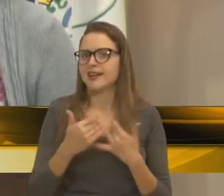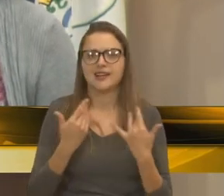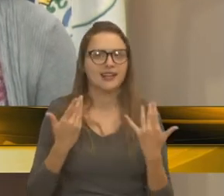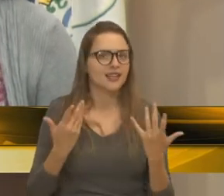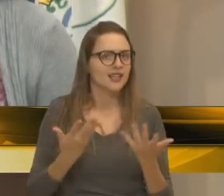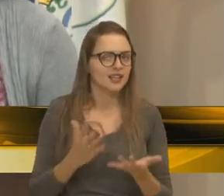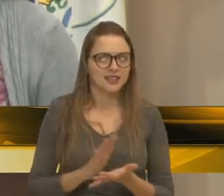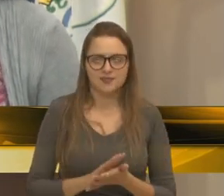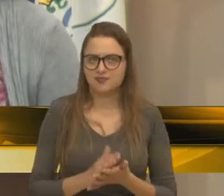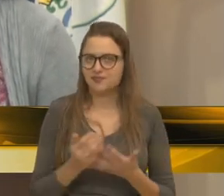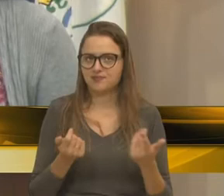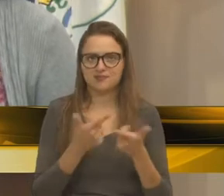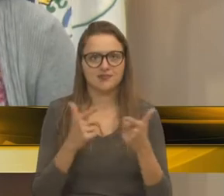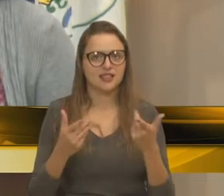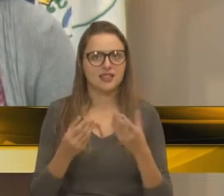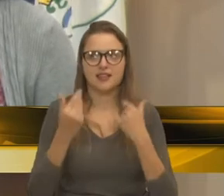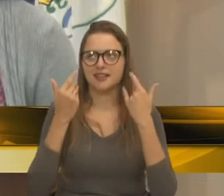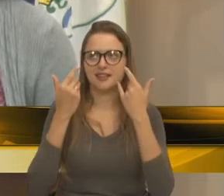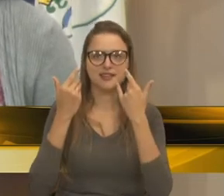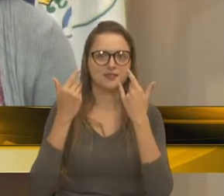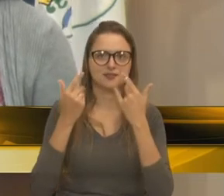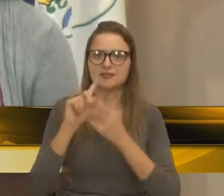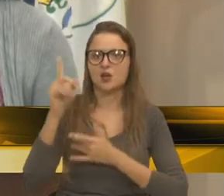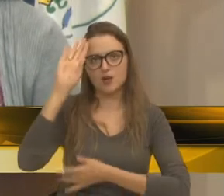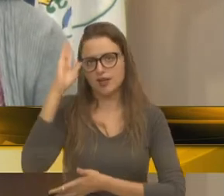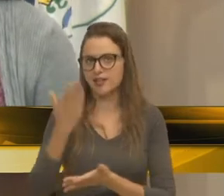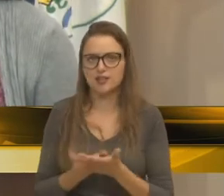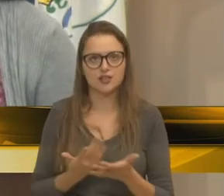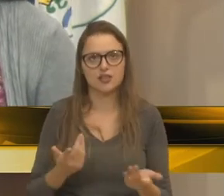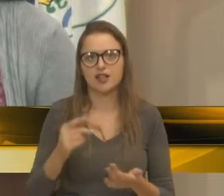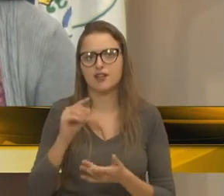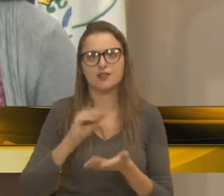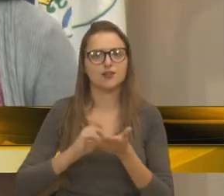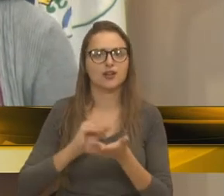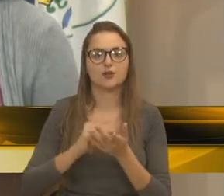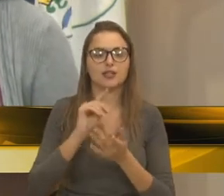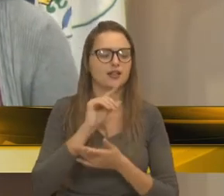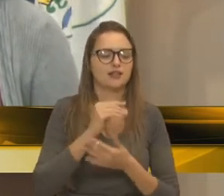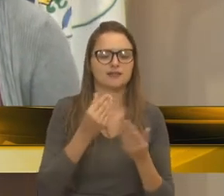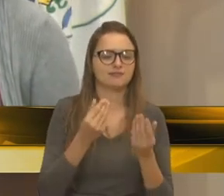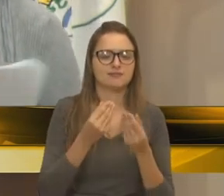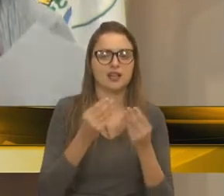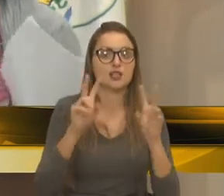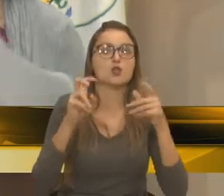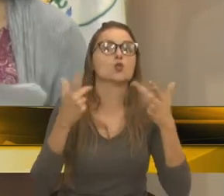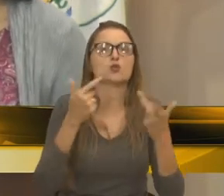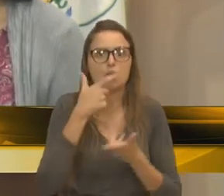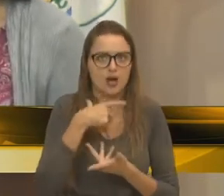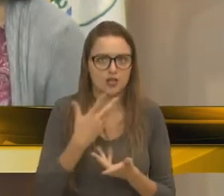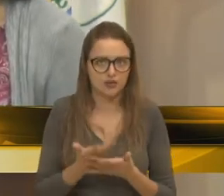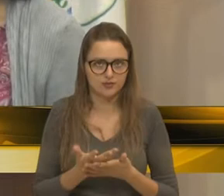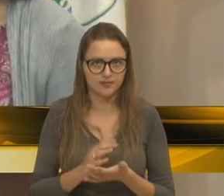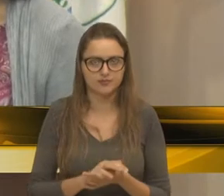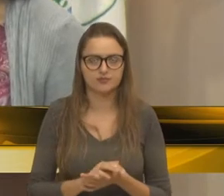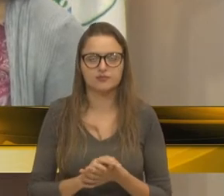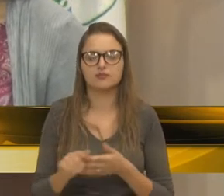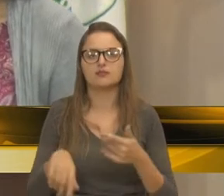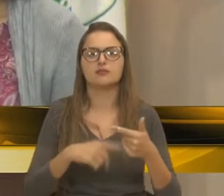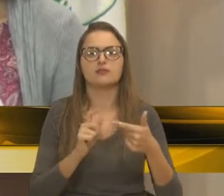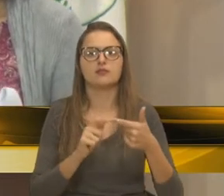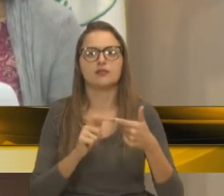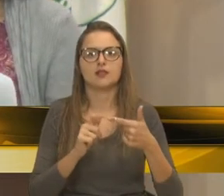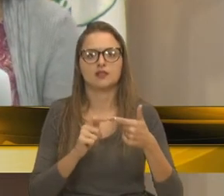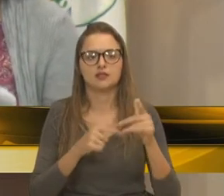É de, olha, aplaudir. Está faltando pouca coisa para discutir dentro das escolas, né? Aí a segunda pergunta.